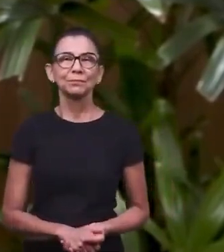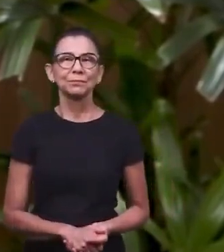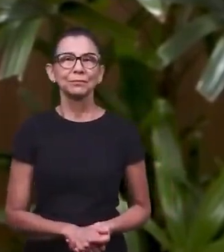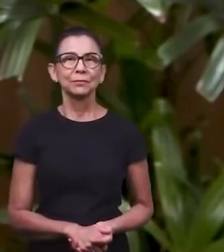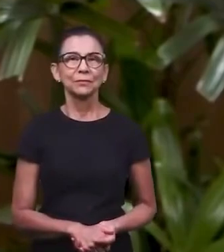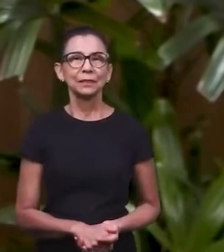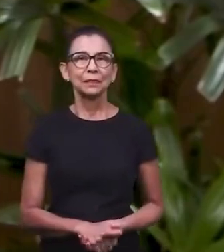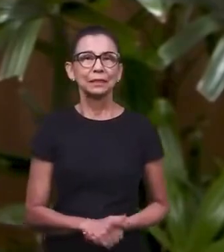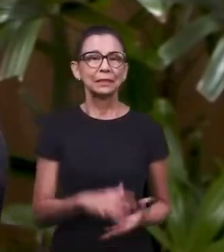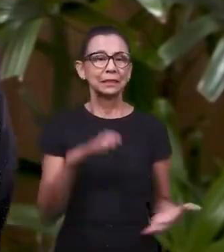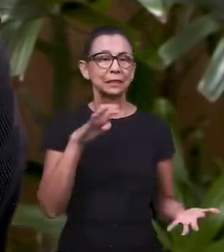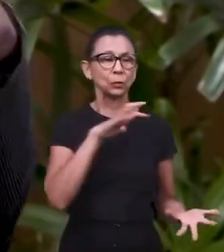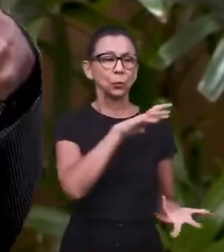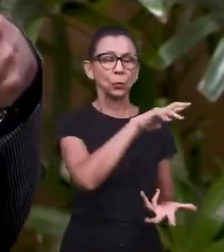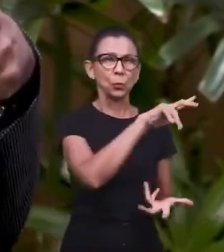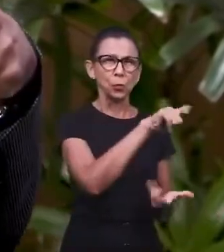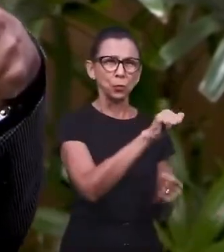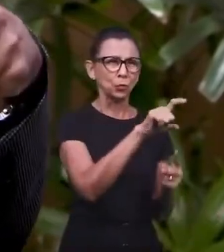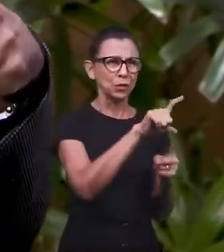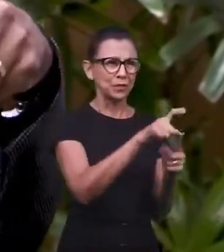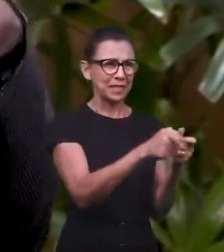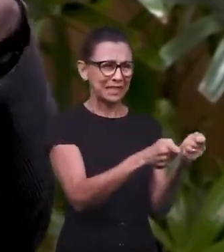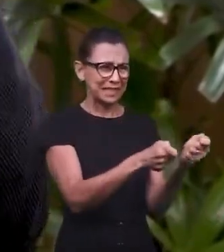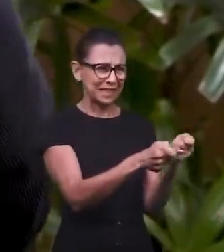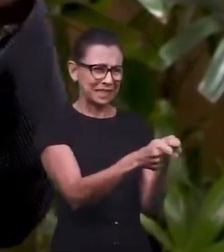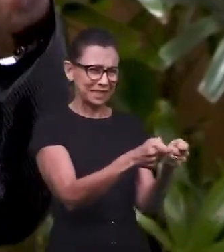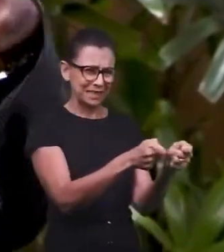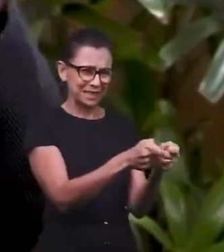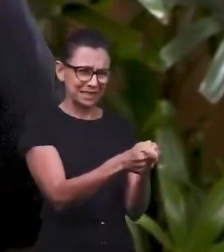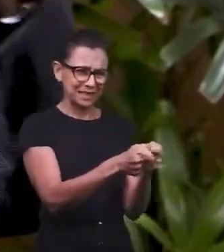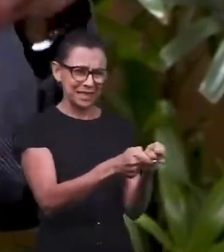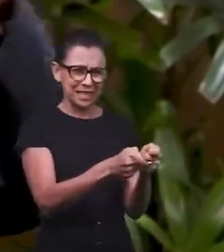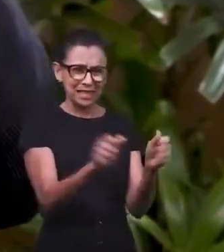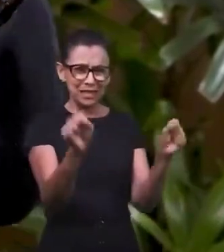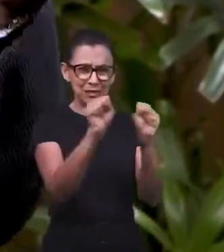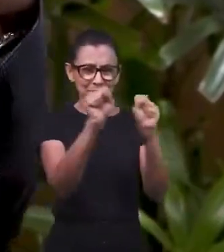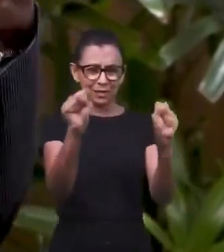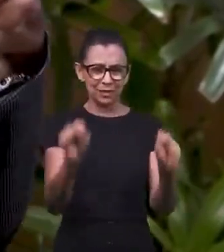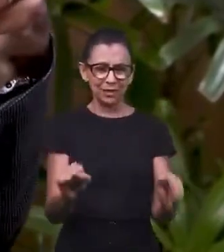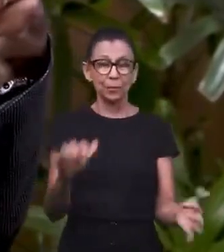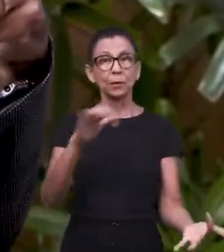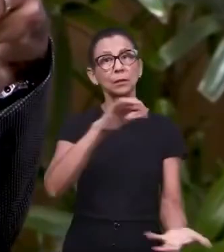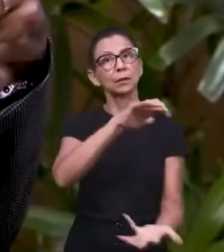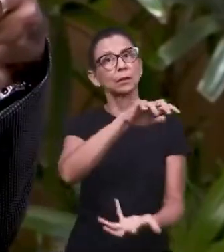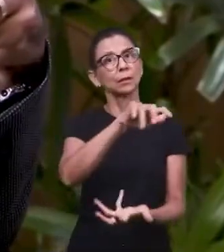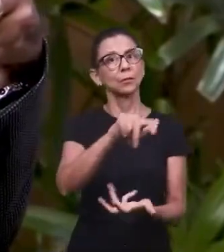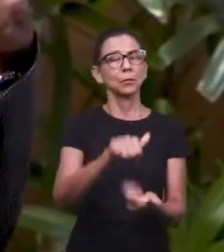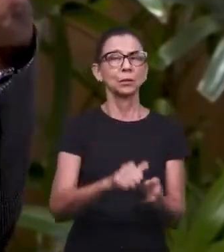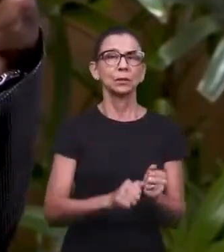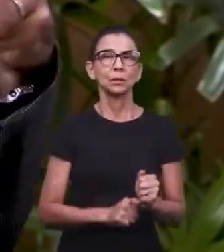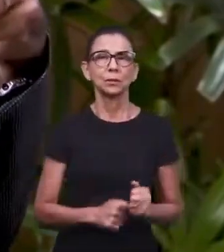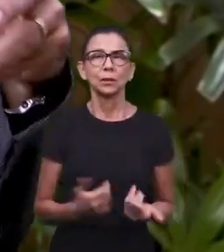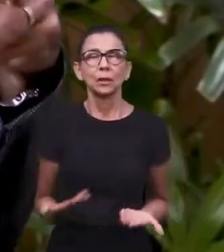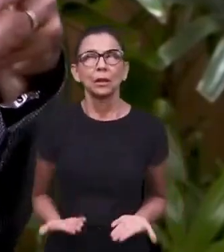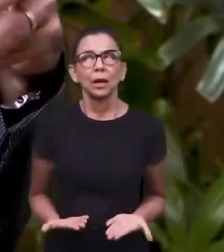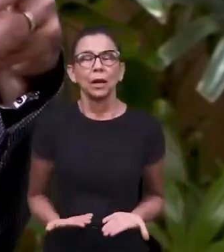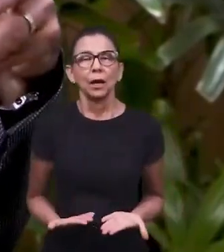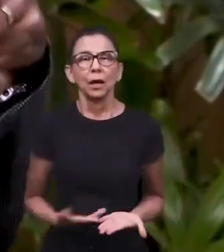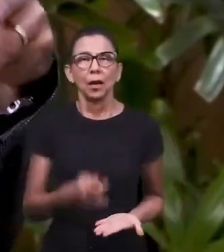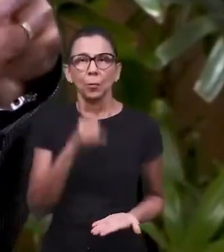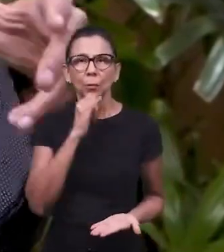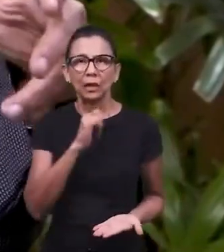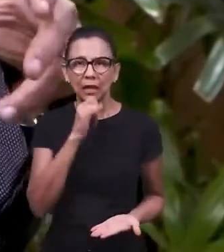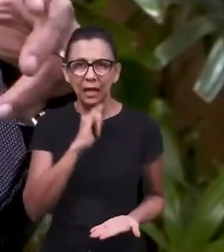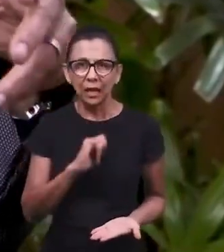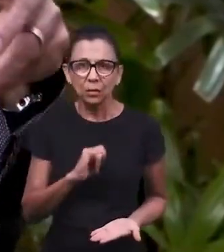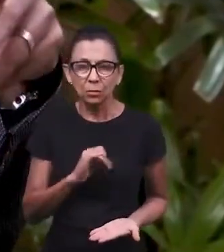no maligno e há um sistema mundial as coisas não estão as coisas não acontecem aleatoriamente tem uma inteligência